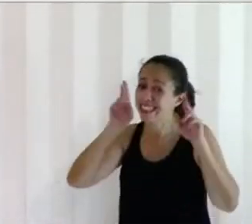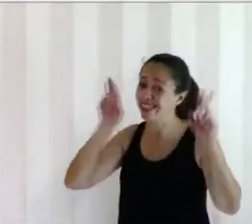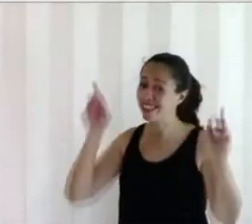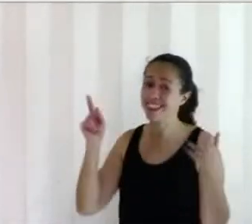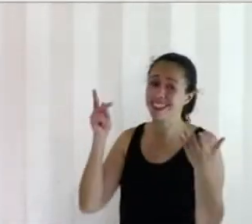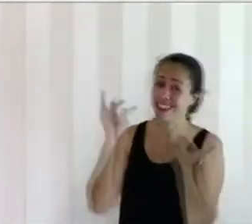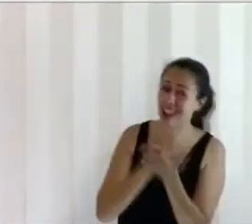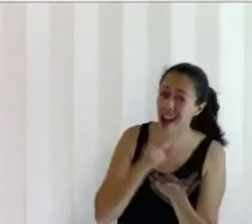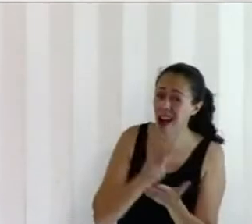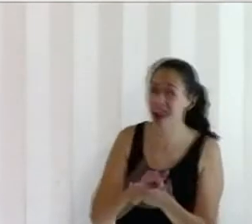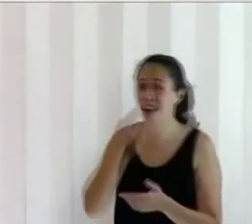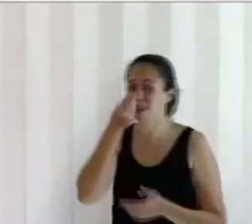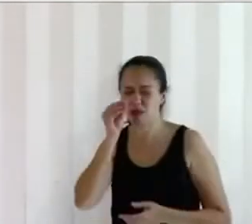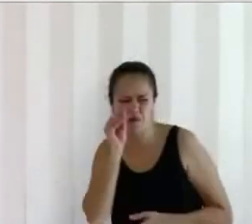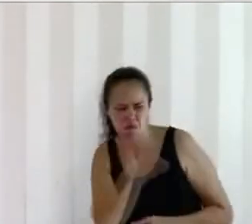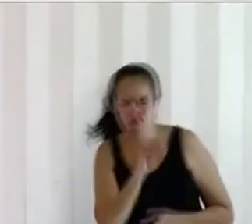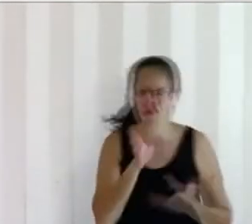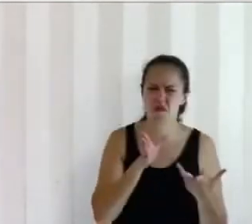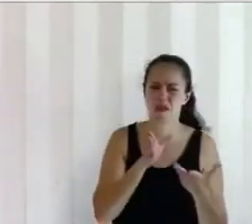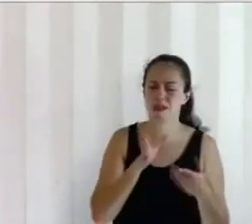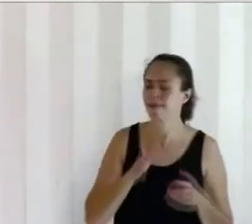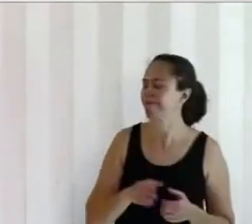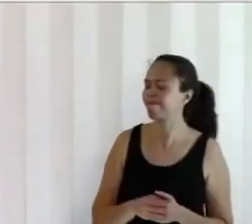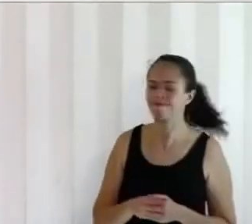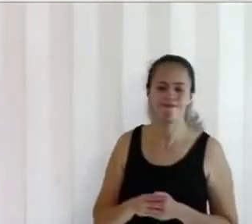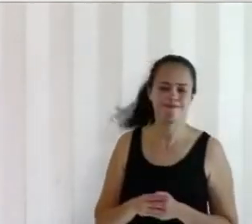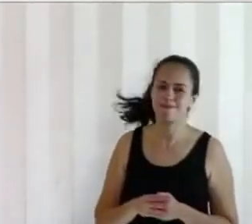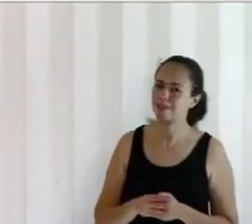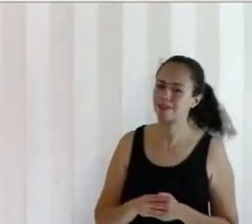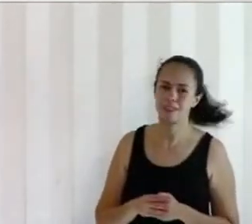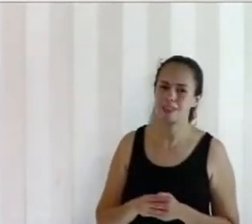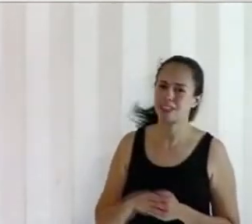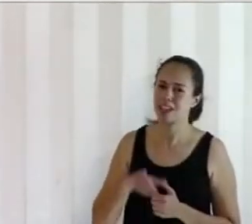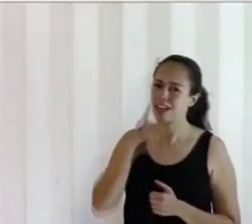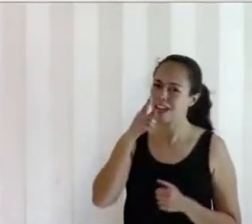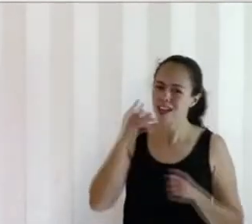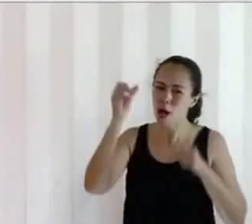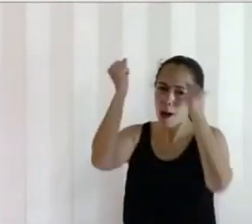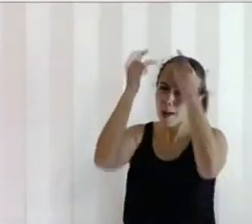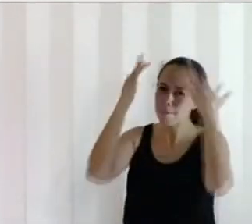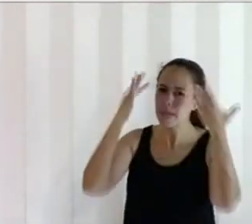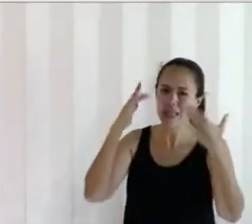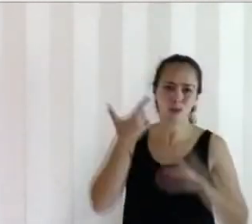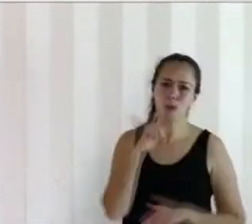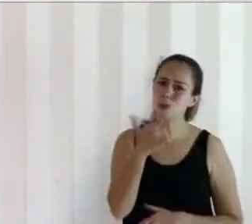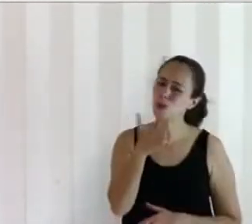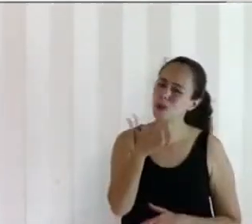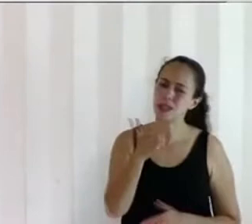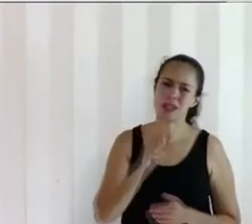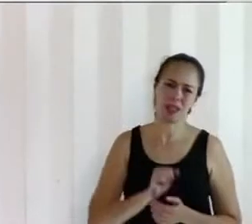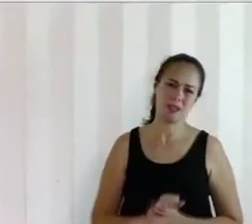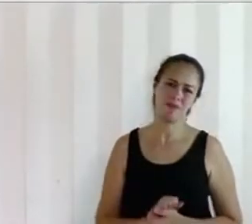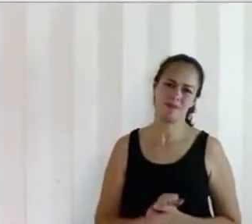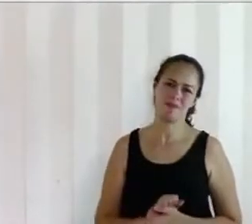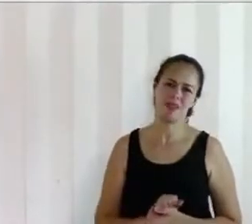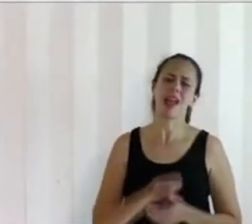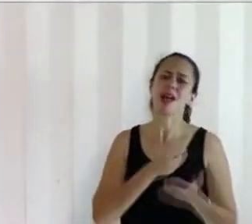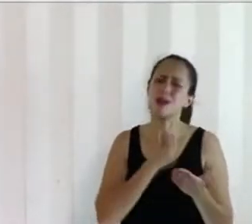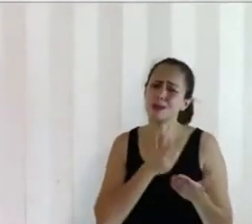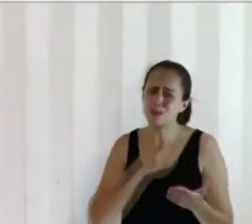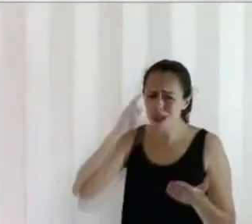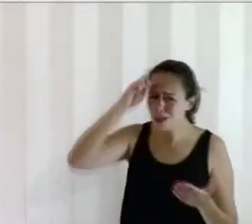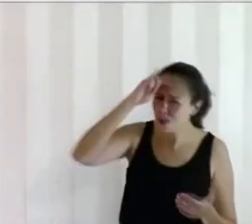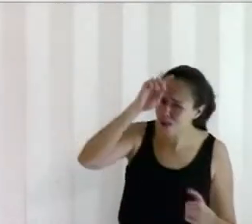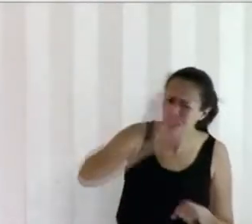perdida, porque você deixou de olhar para as instruções do seu pai amoroso. Então você que tem